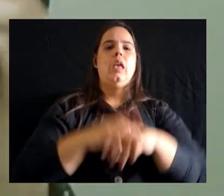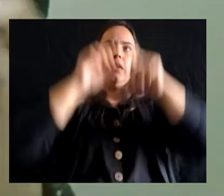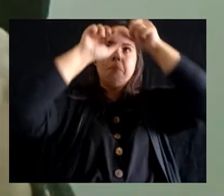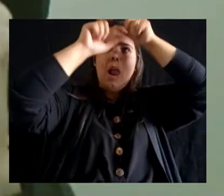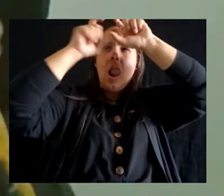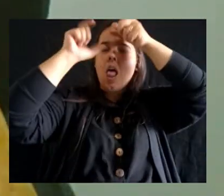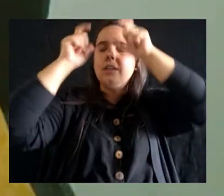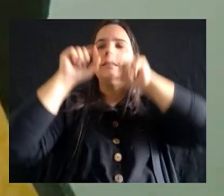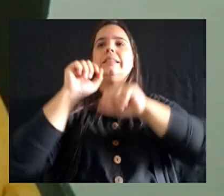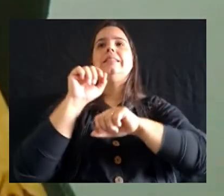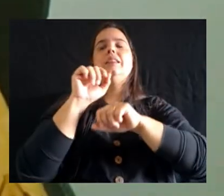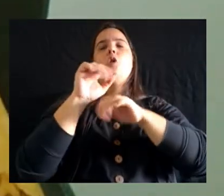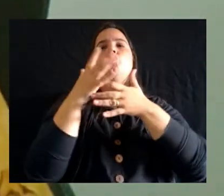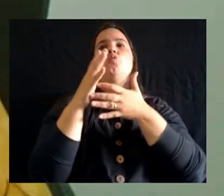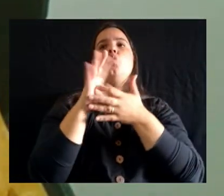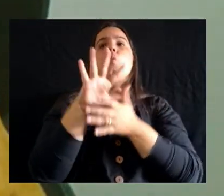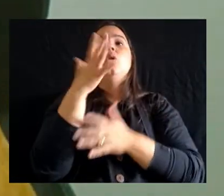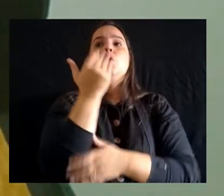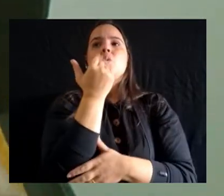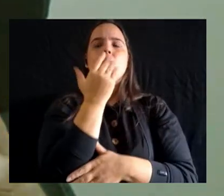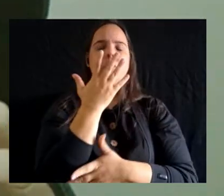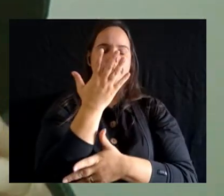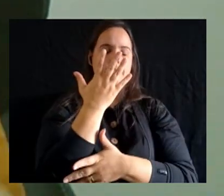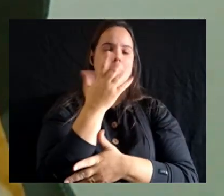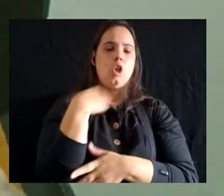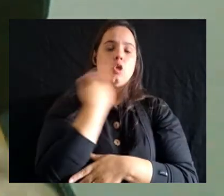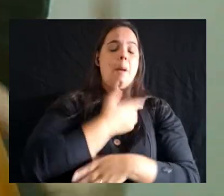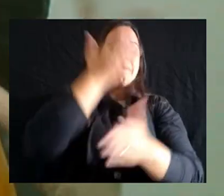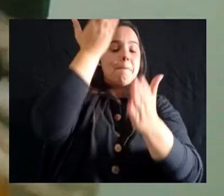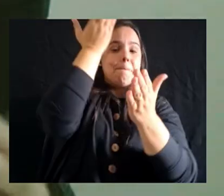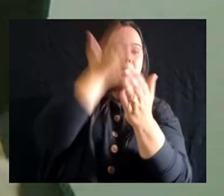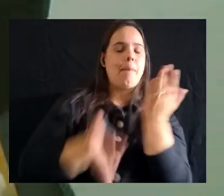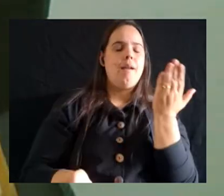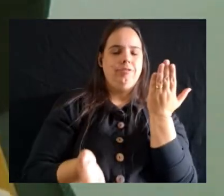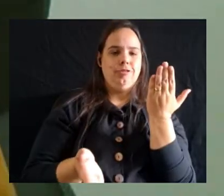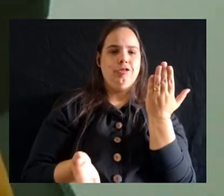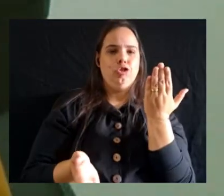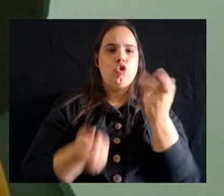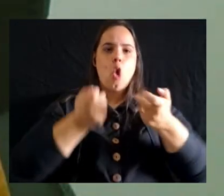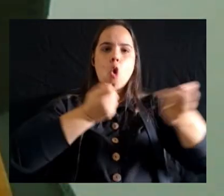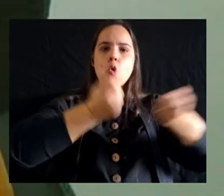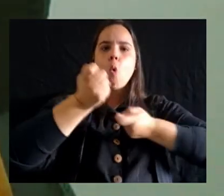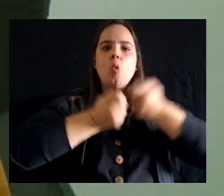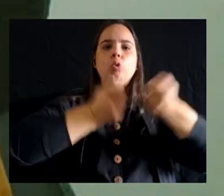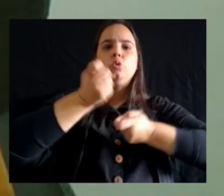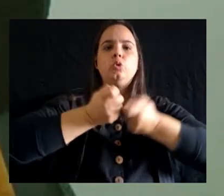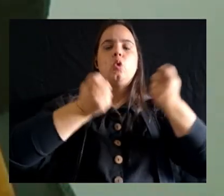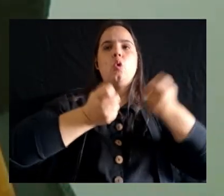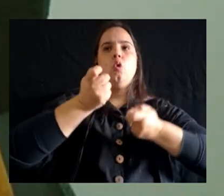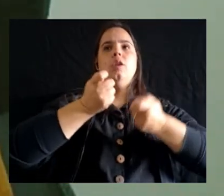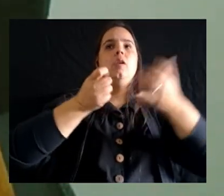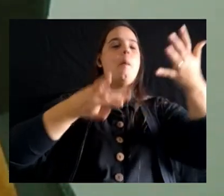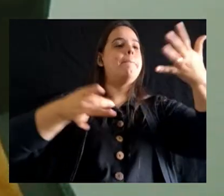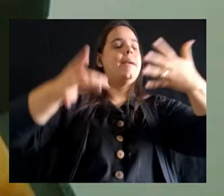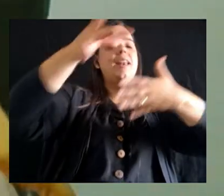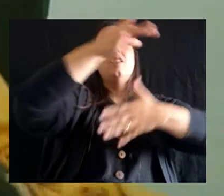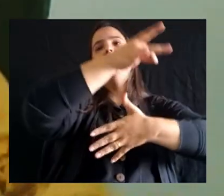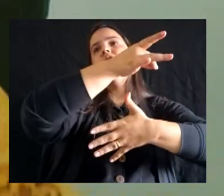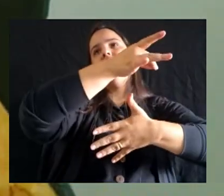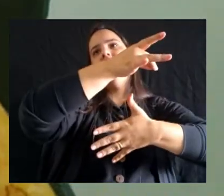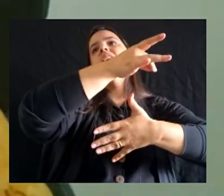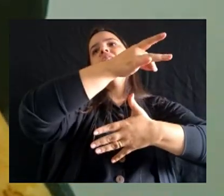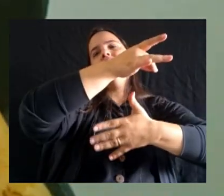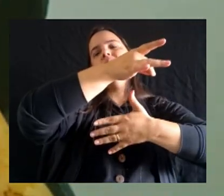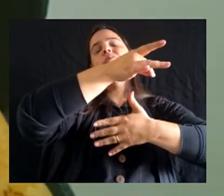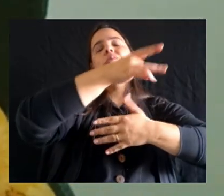gente perde essa linha tênue entre trazer isso como um benefício para a nossa vida, né? E